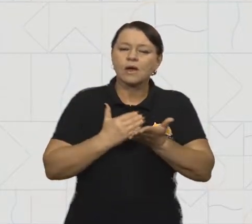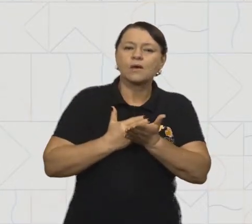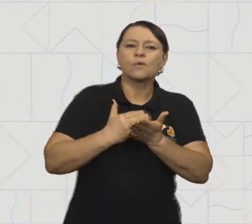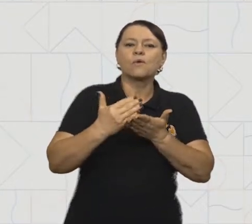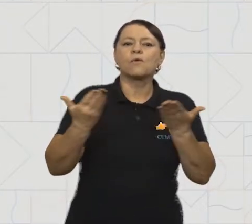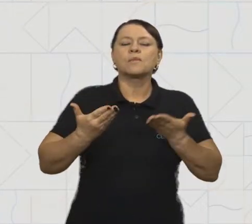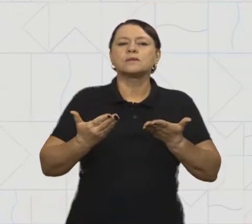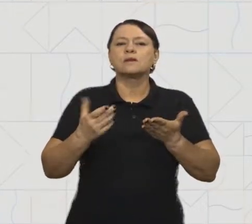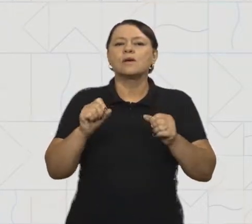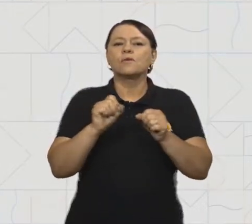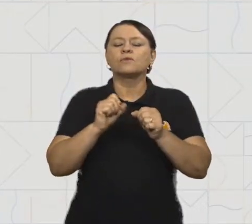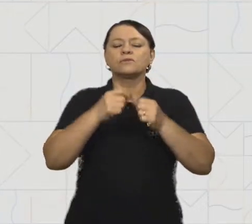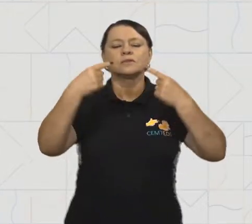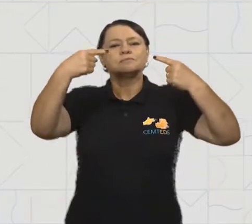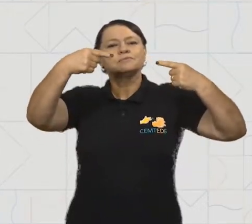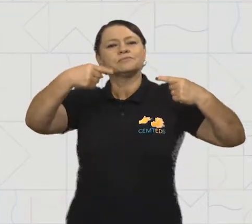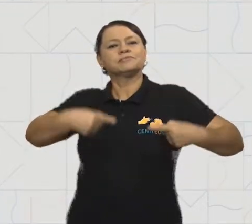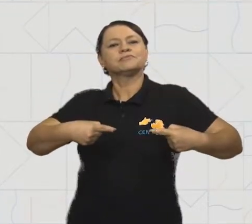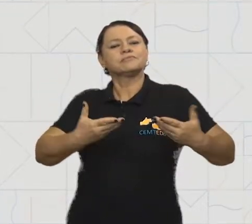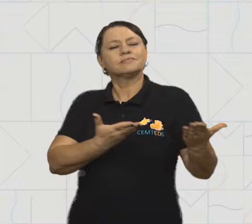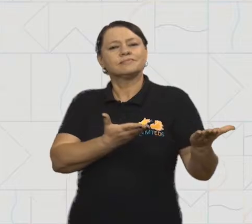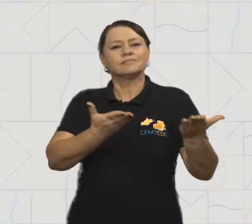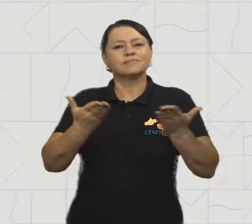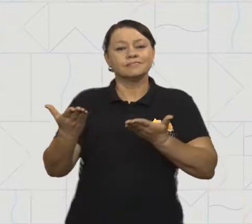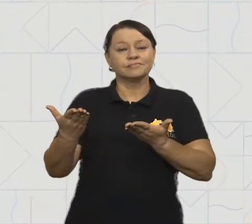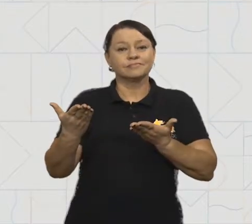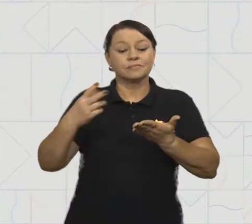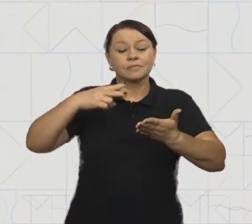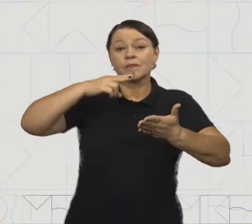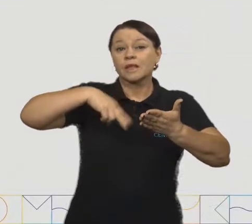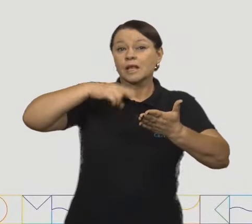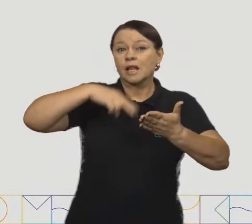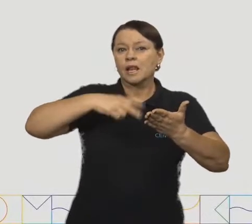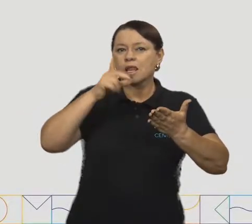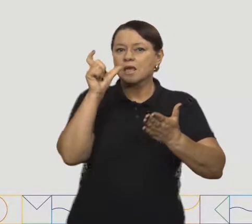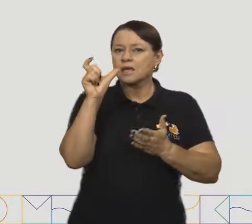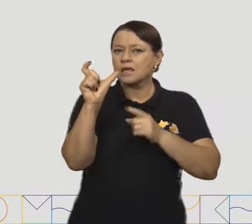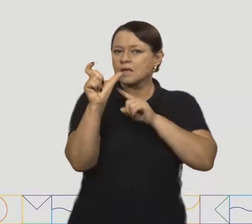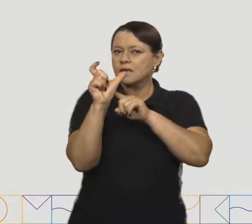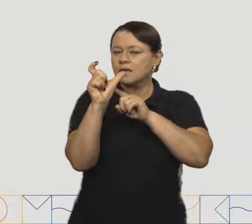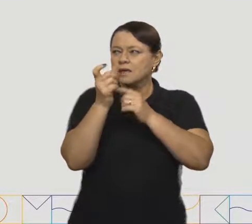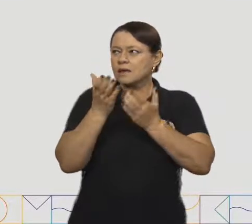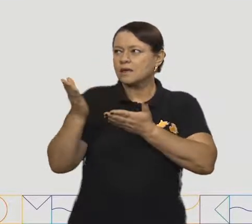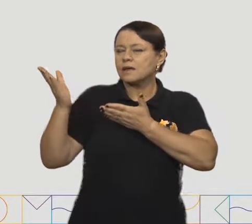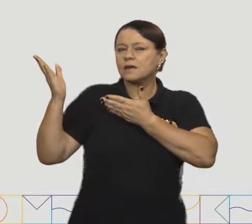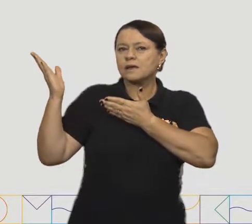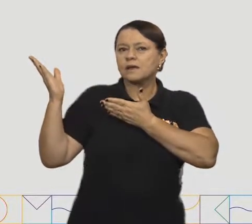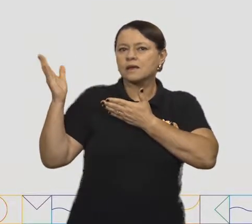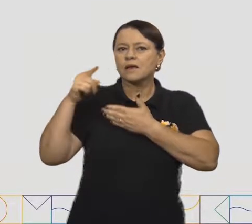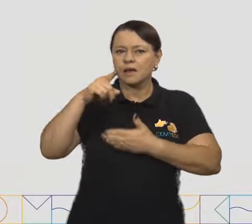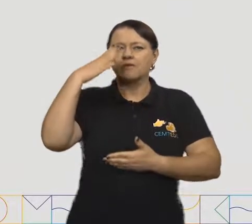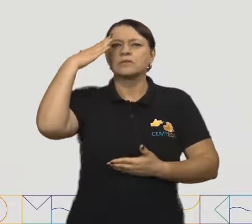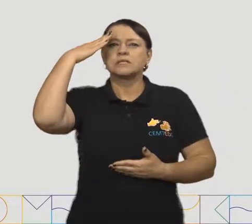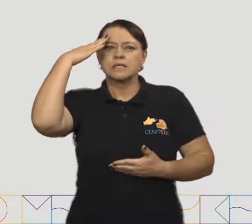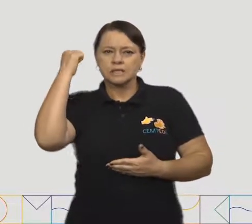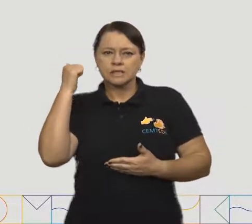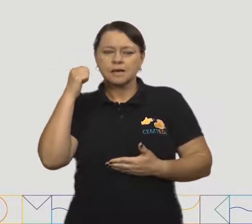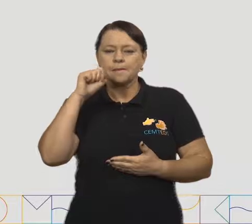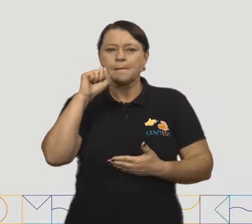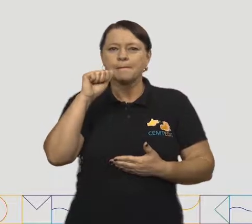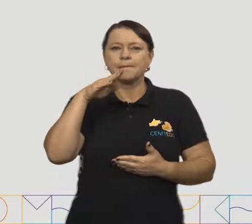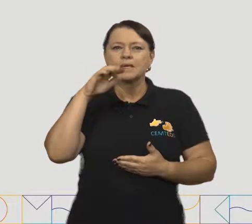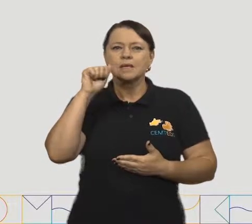possuem acento e muda o significado dessas palavras. Você vai perceber então que o acento ele faz toda a diferença. A aula